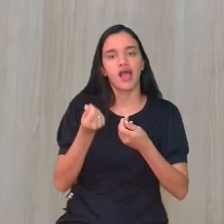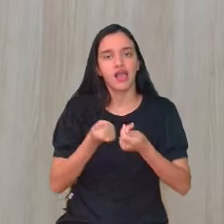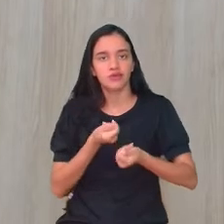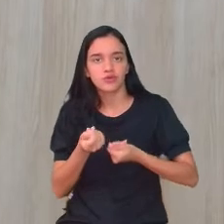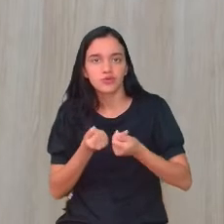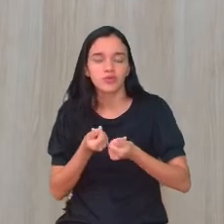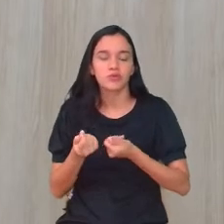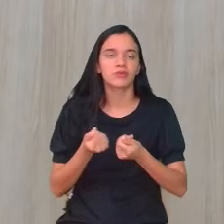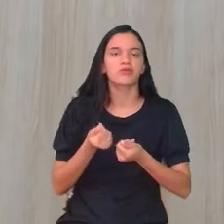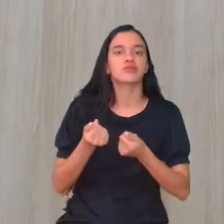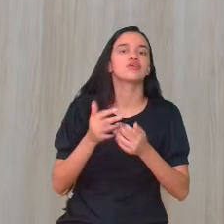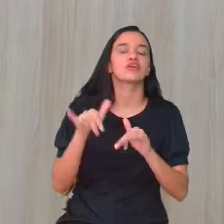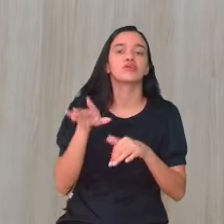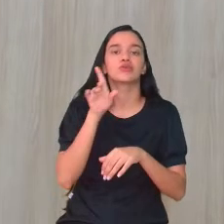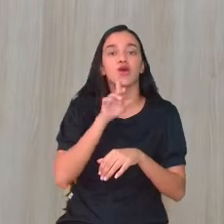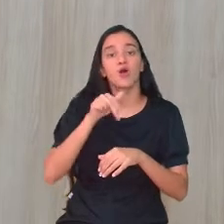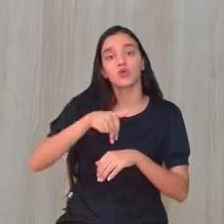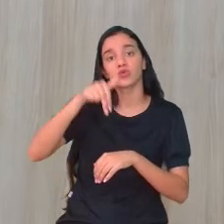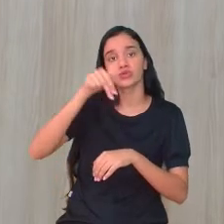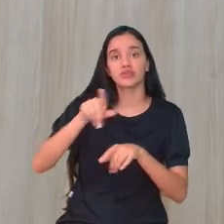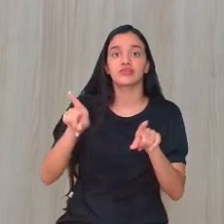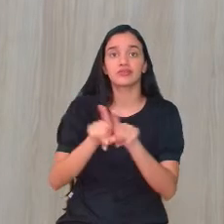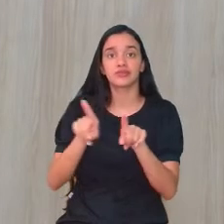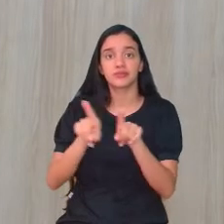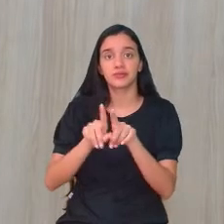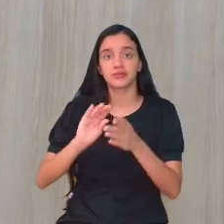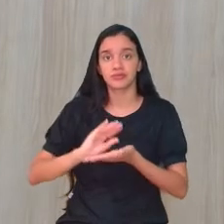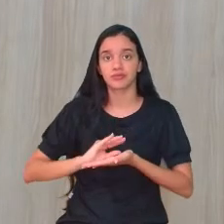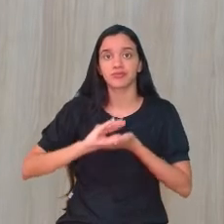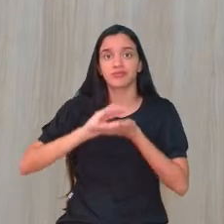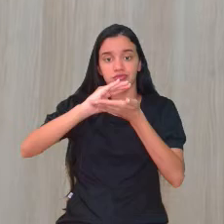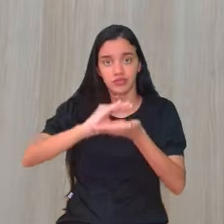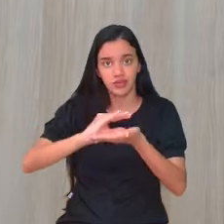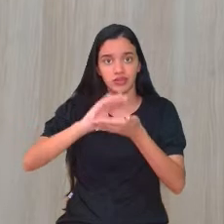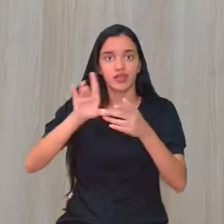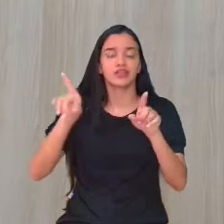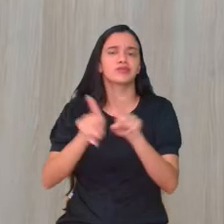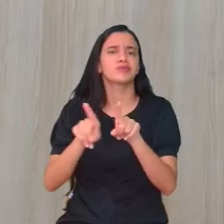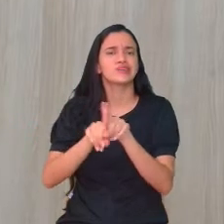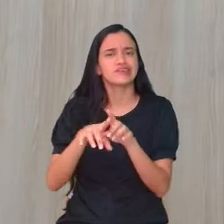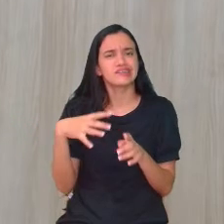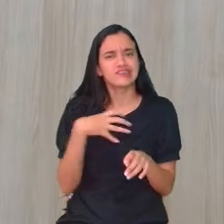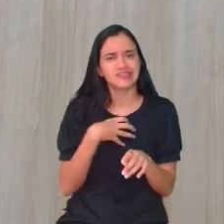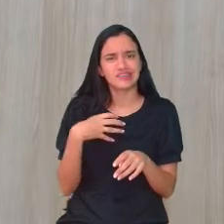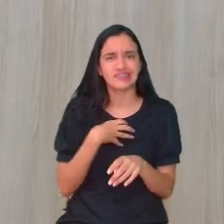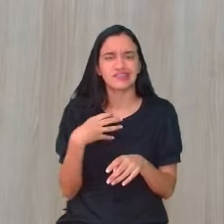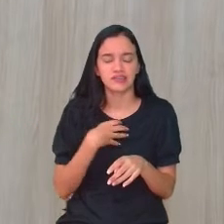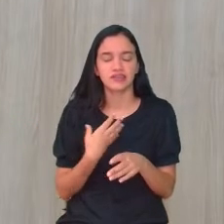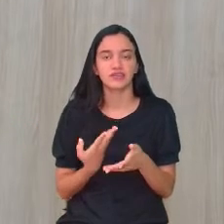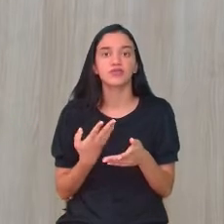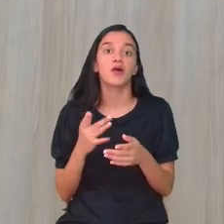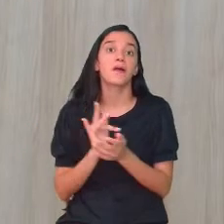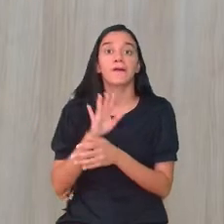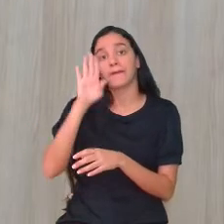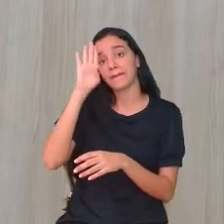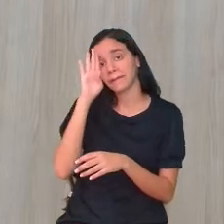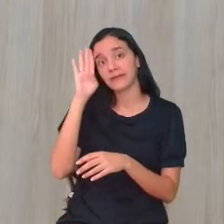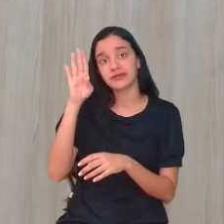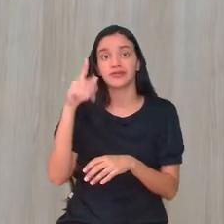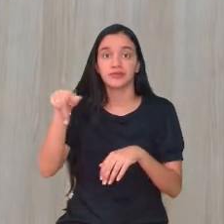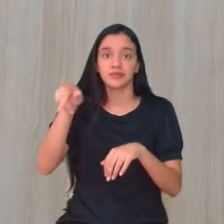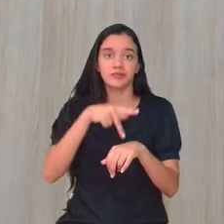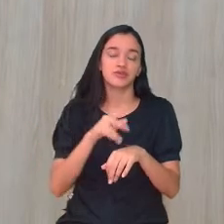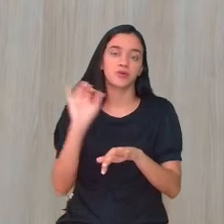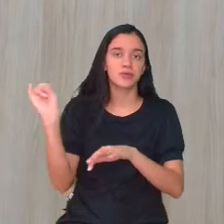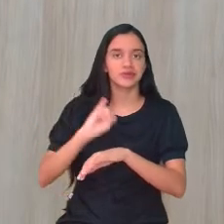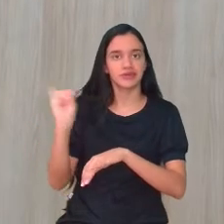economia norte-americana, do financiamento da economia norte-americana, sentiram os efeitos. Principalmente países